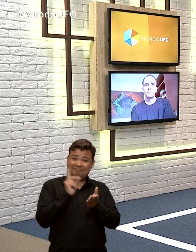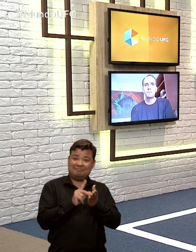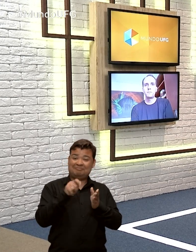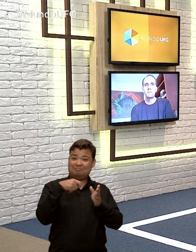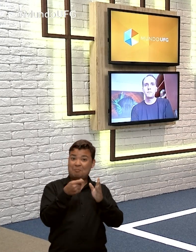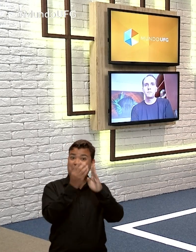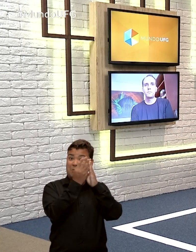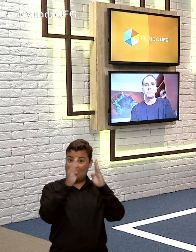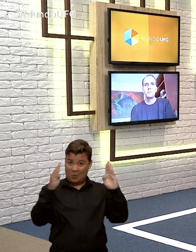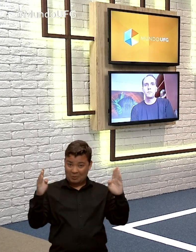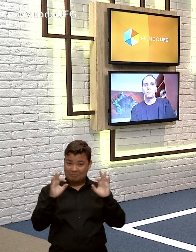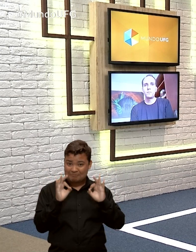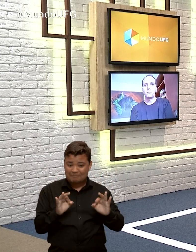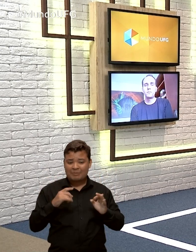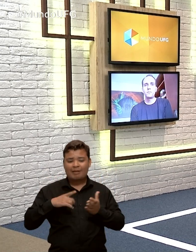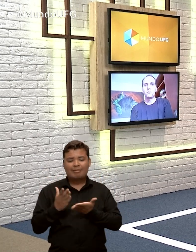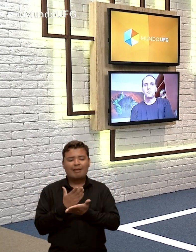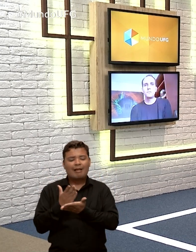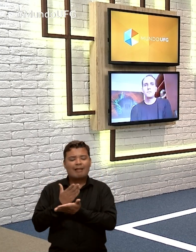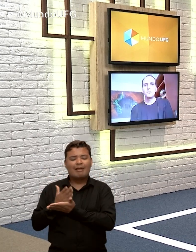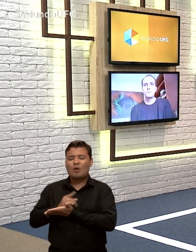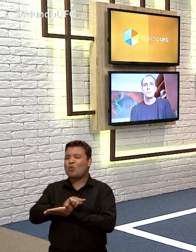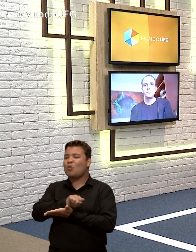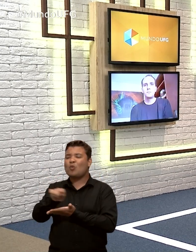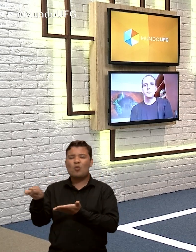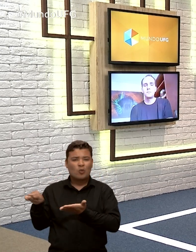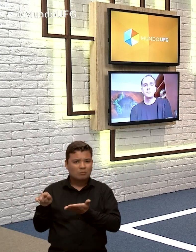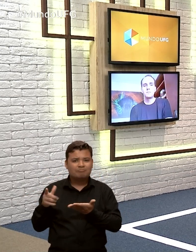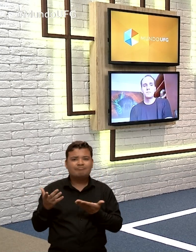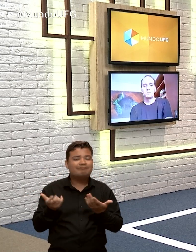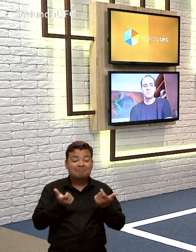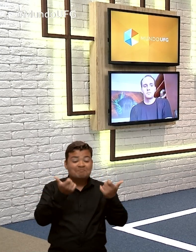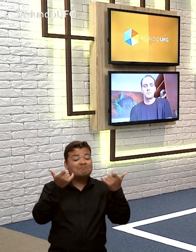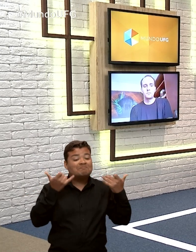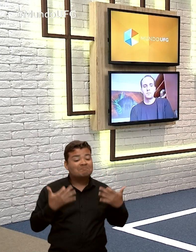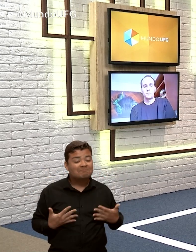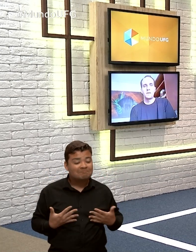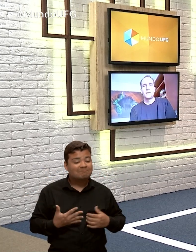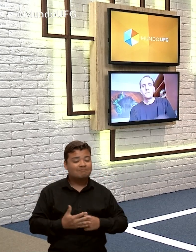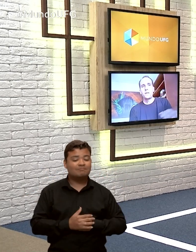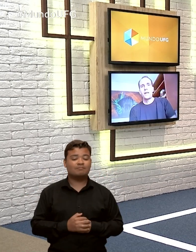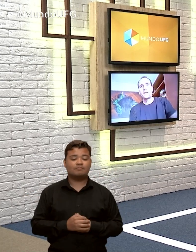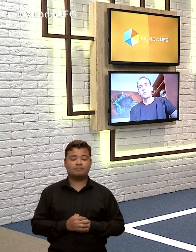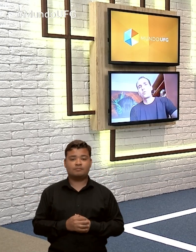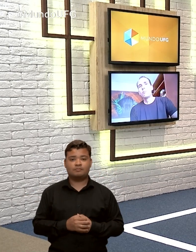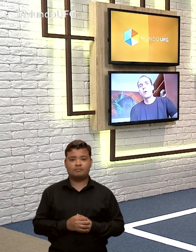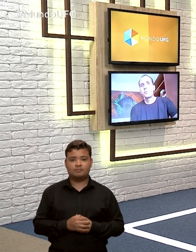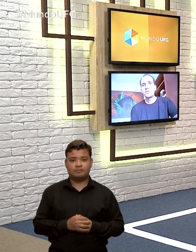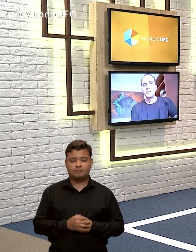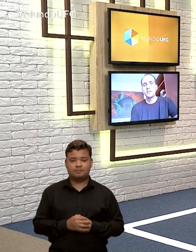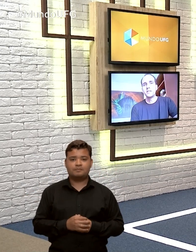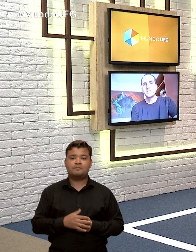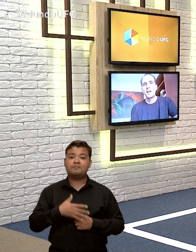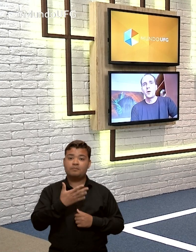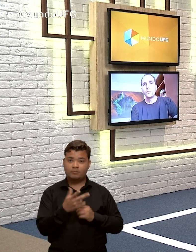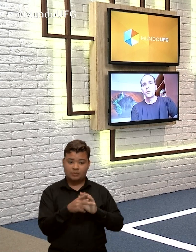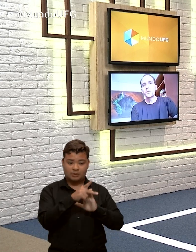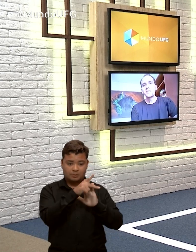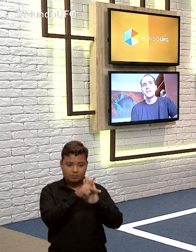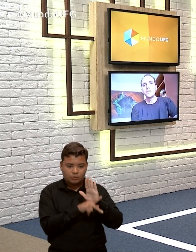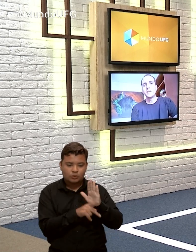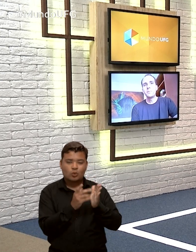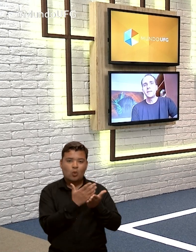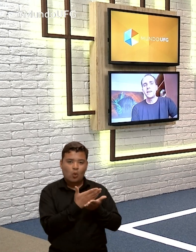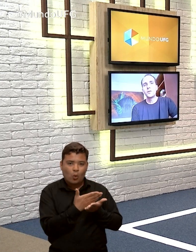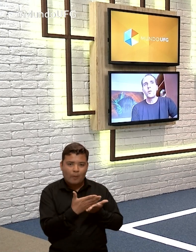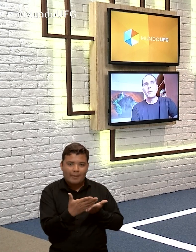está lá? Gostaria que você destrinchasse isso um pouco mais para a gente, por favor. Como é um projeto ainda inicial, nosso acervo